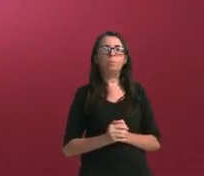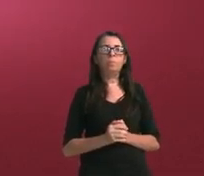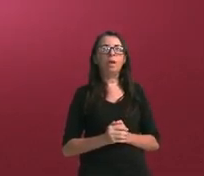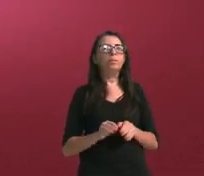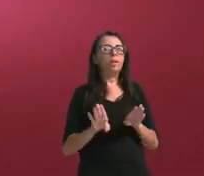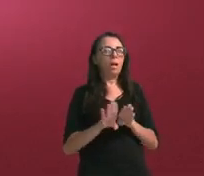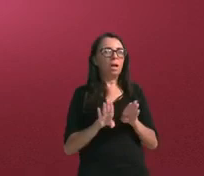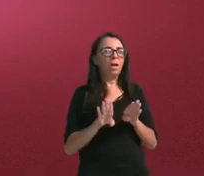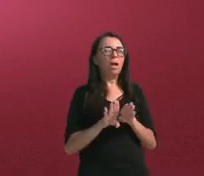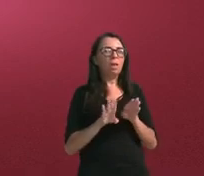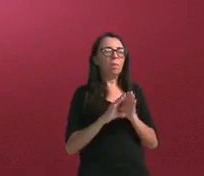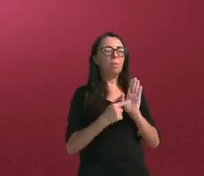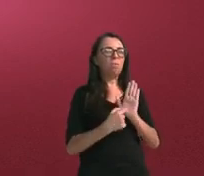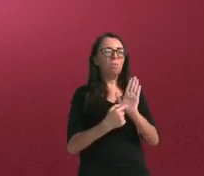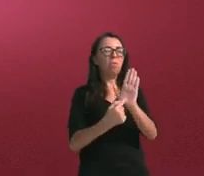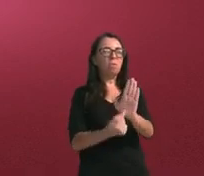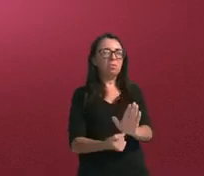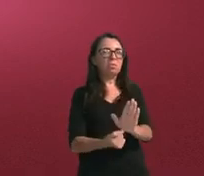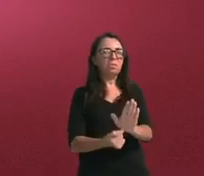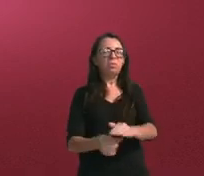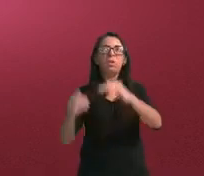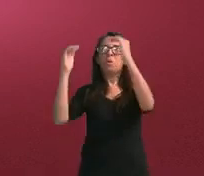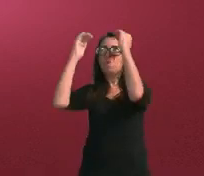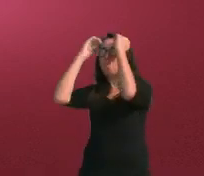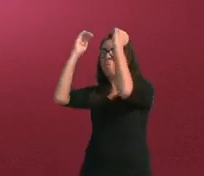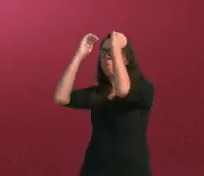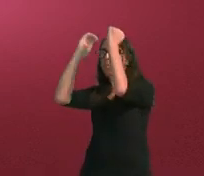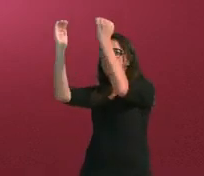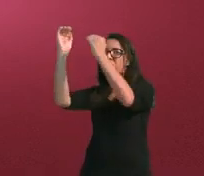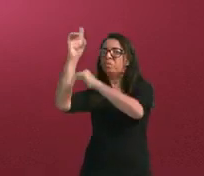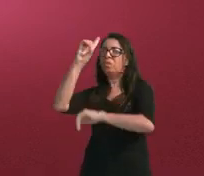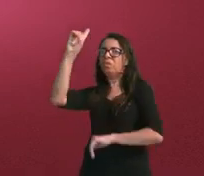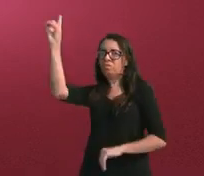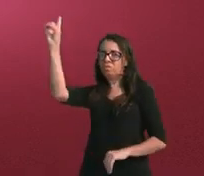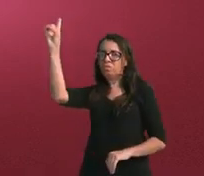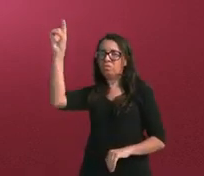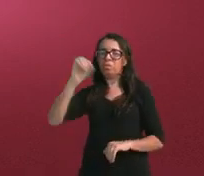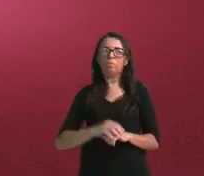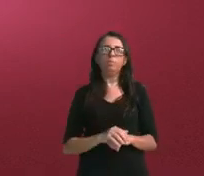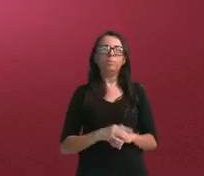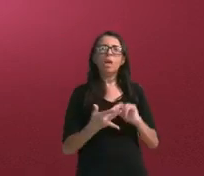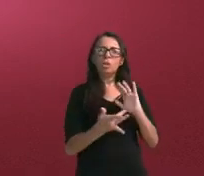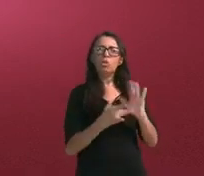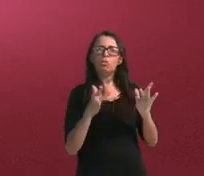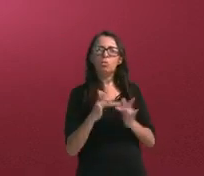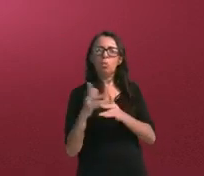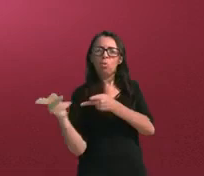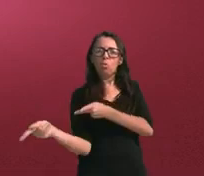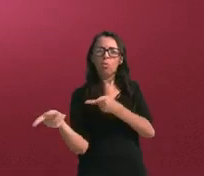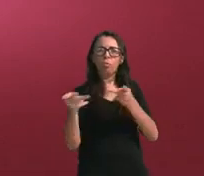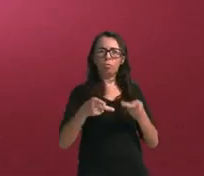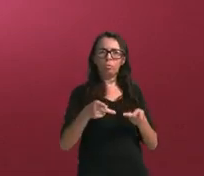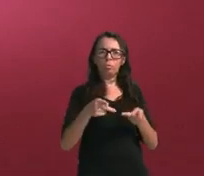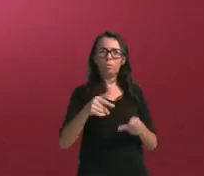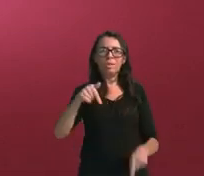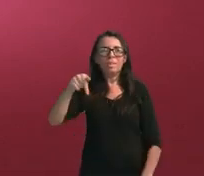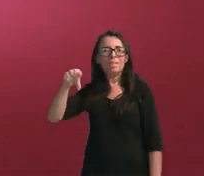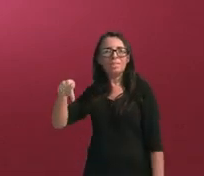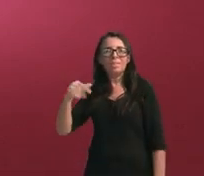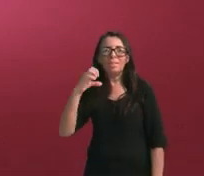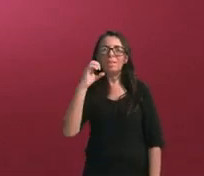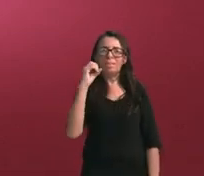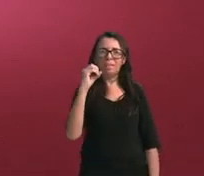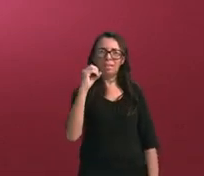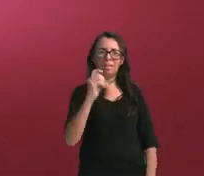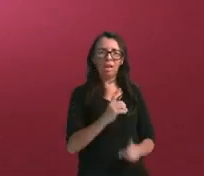padrão. Jesus convidou os 70 discípulos a se ajuntarem a eles no